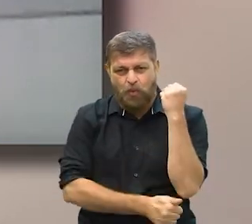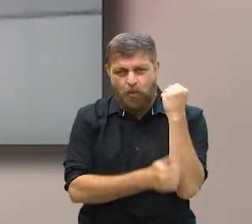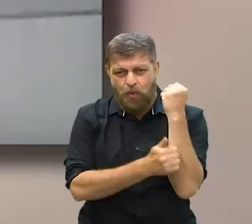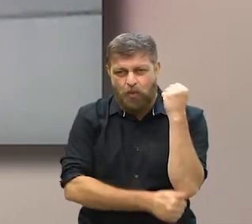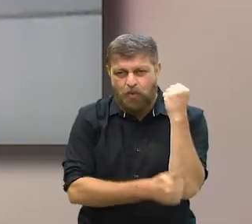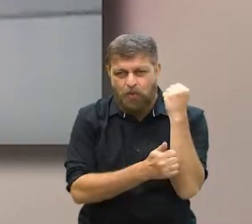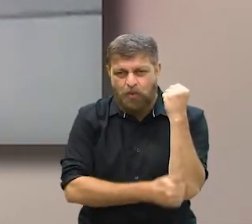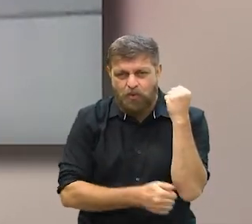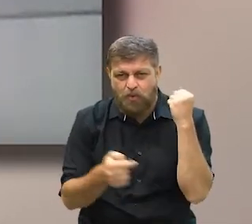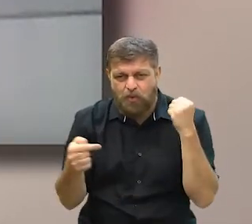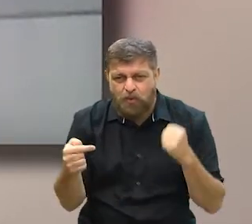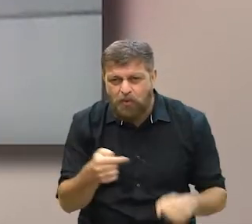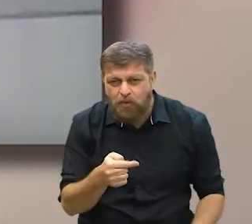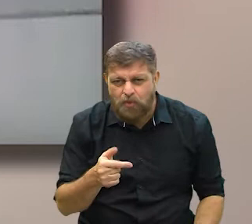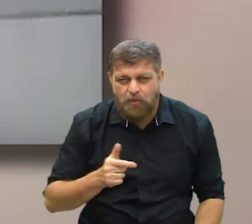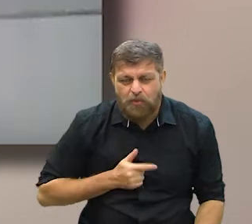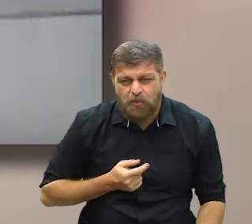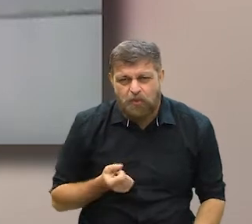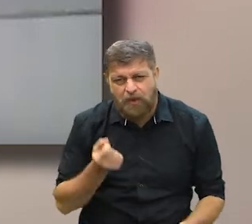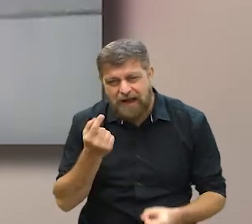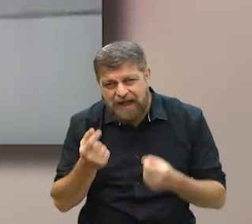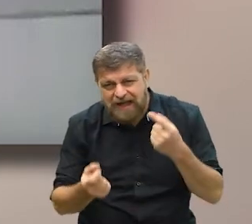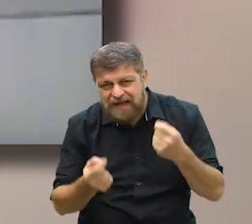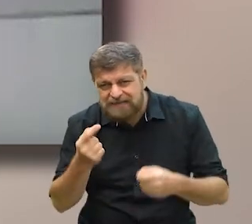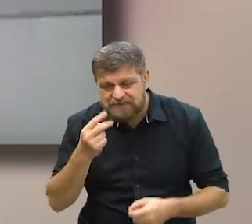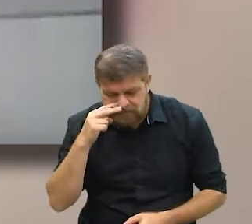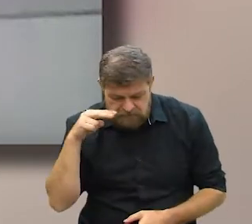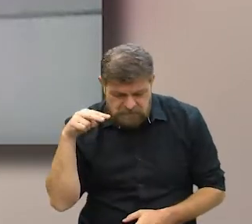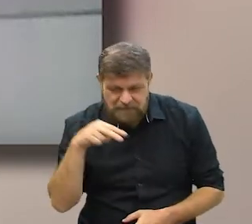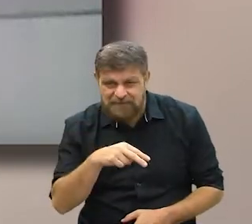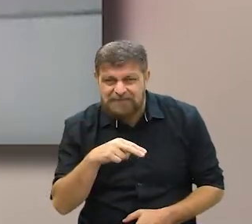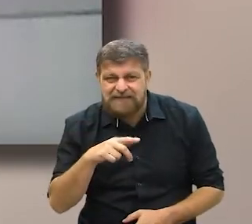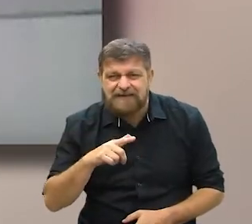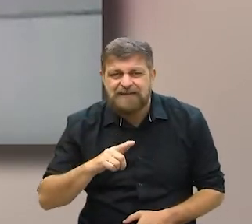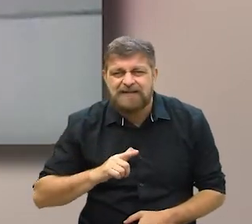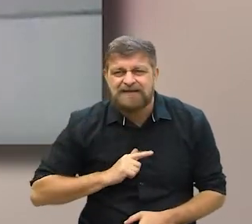mais verdes, né? E de vez em quando ele tinha lá